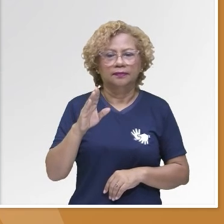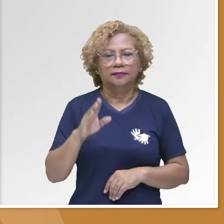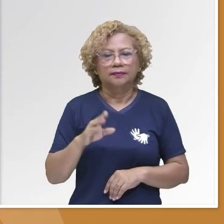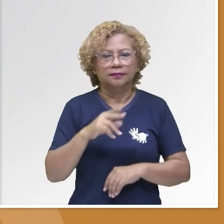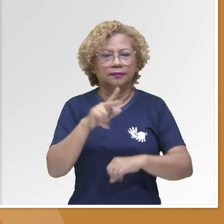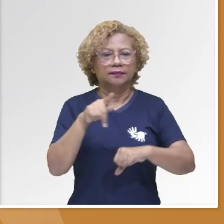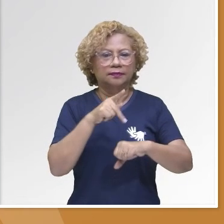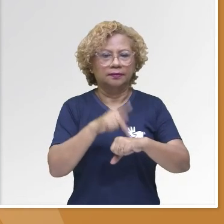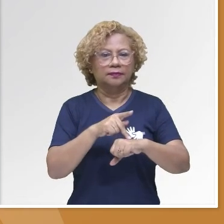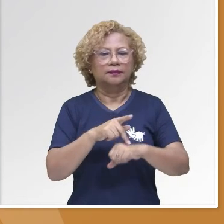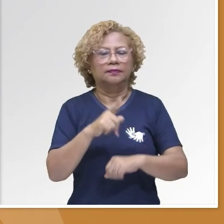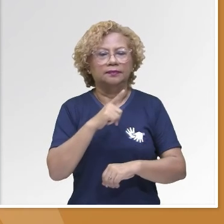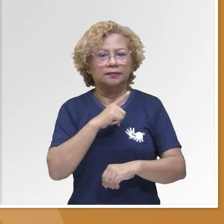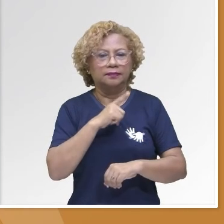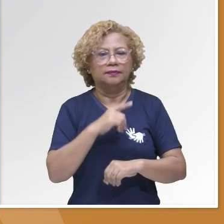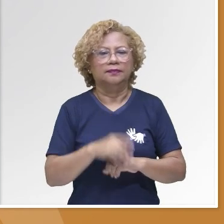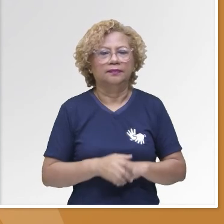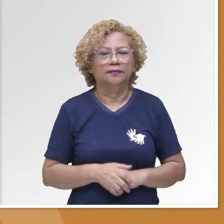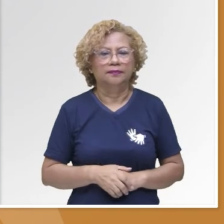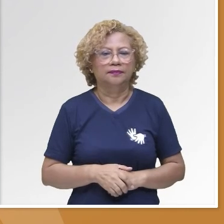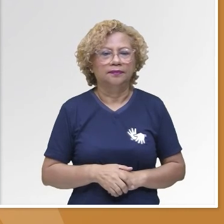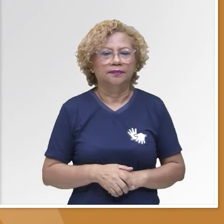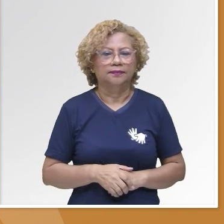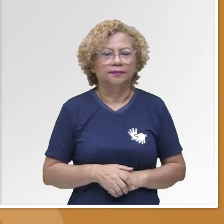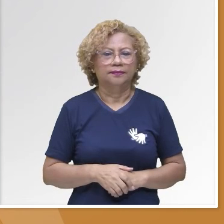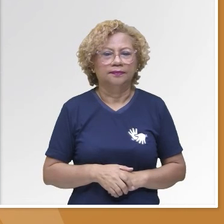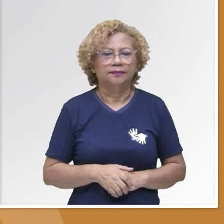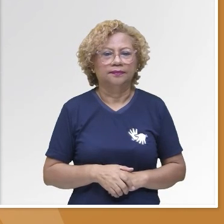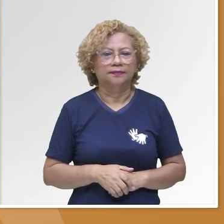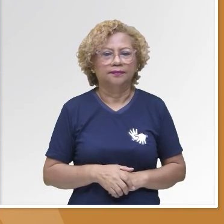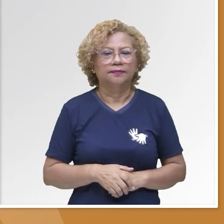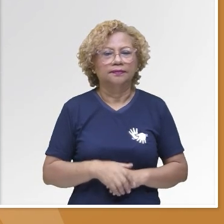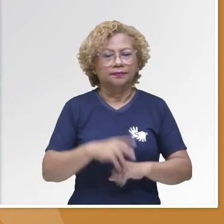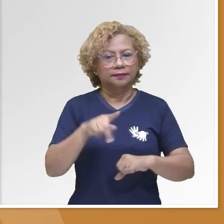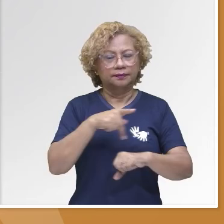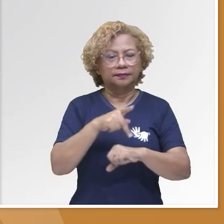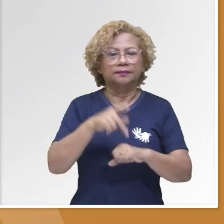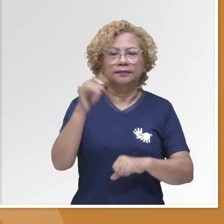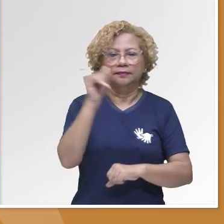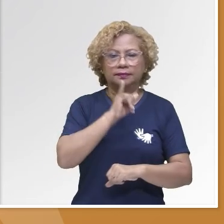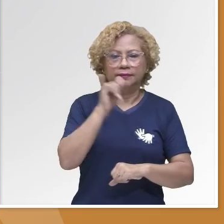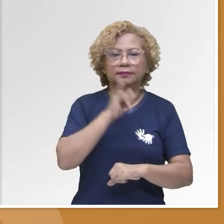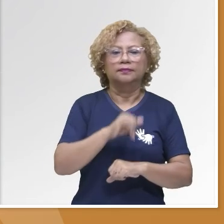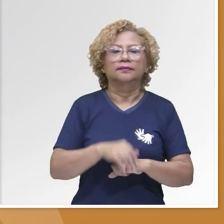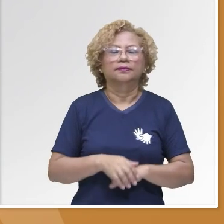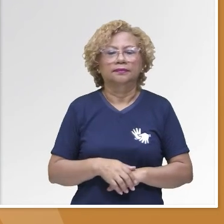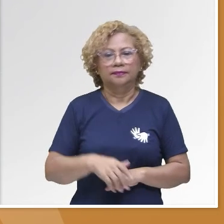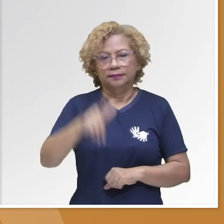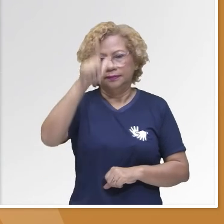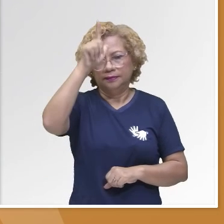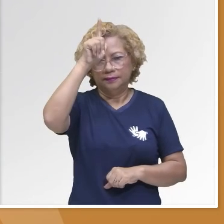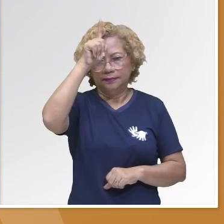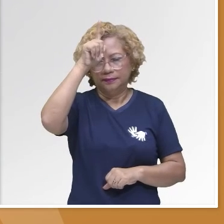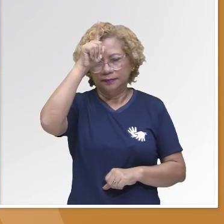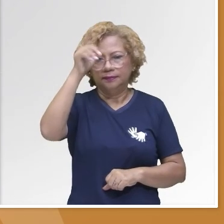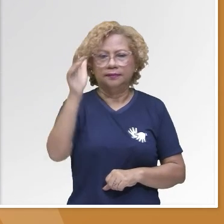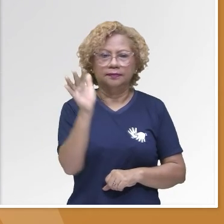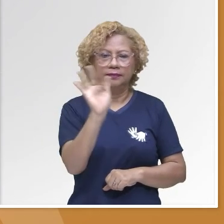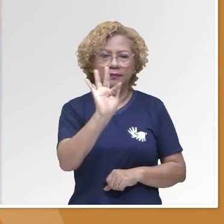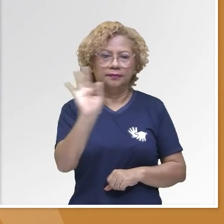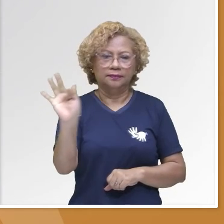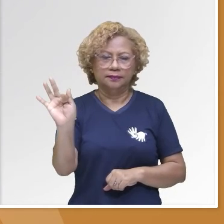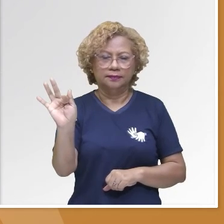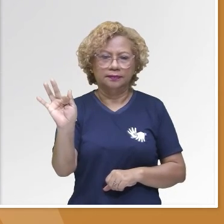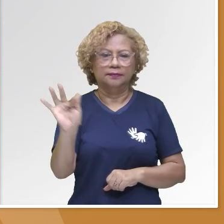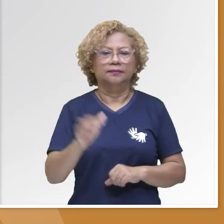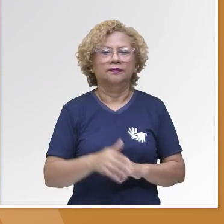como nós teremos aí a parte, né, da Itália, Também teremos a Alemanha e a França, né,